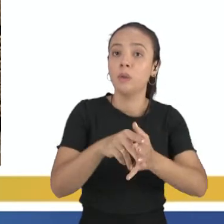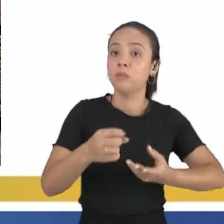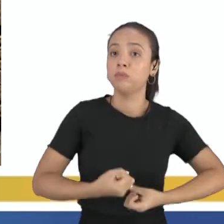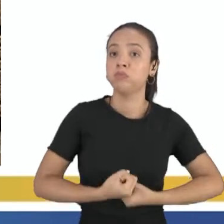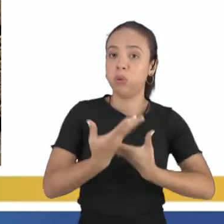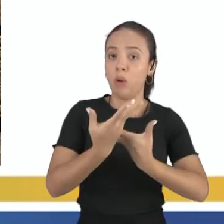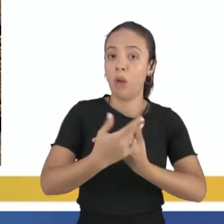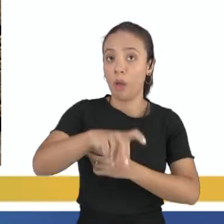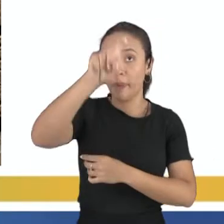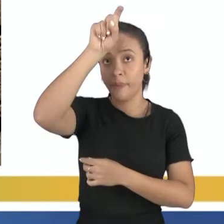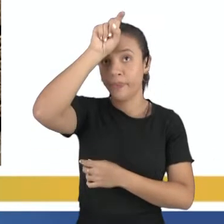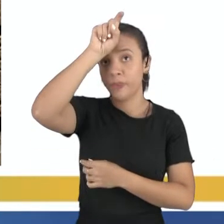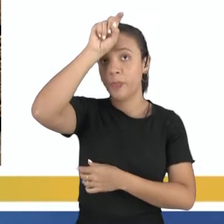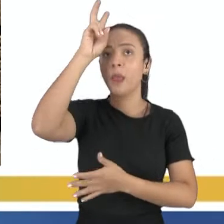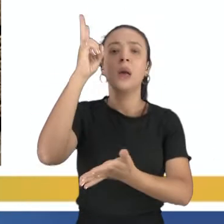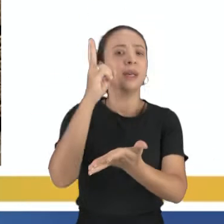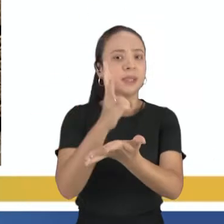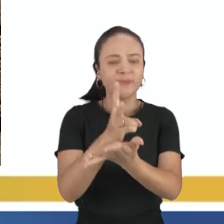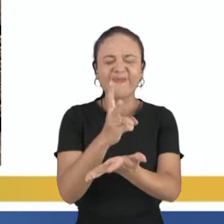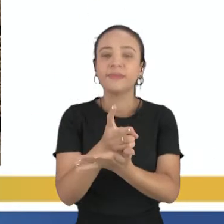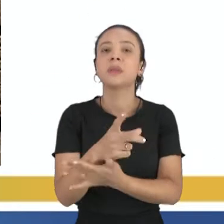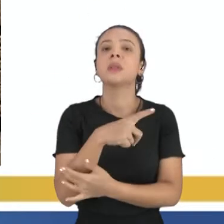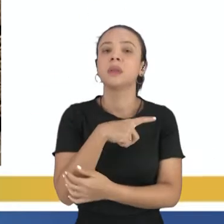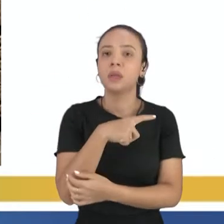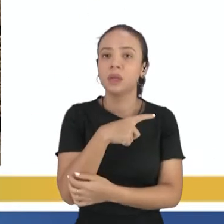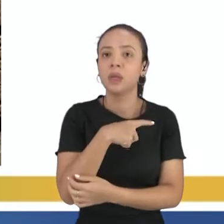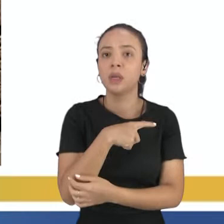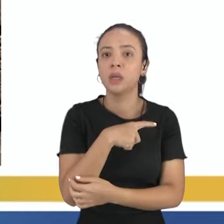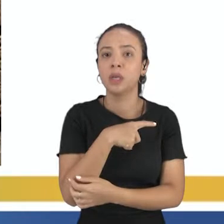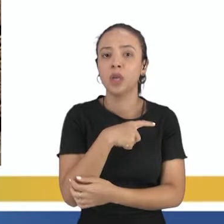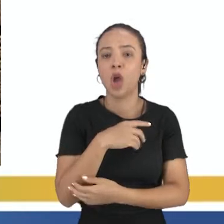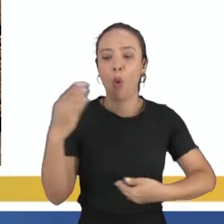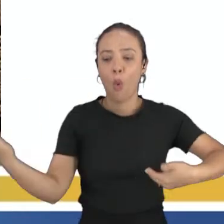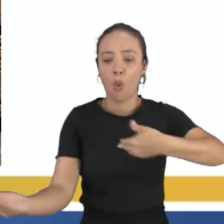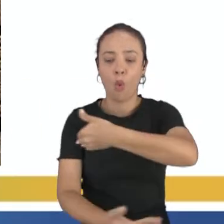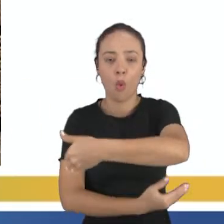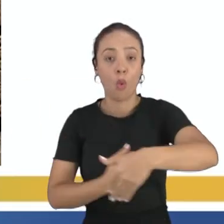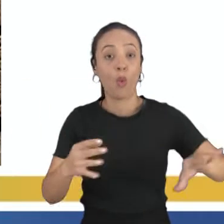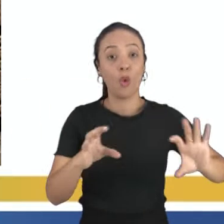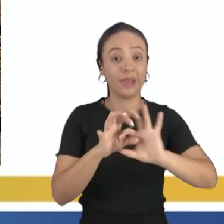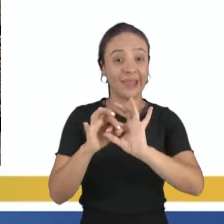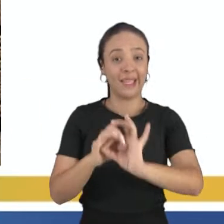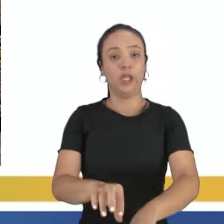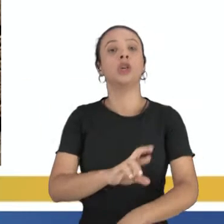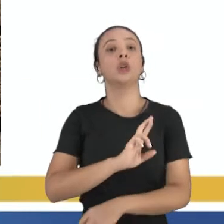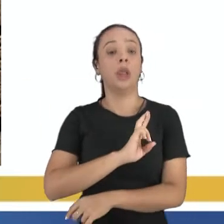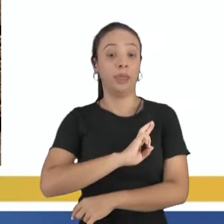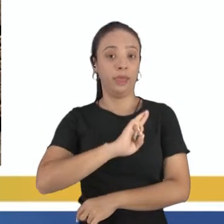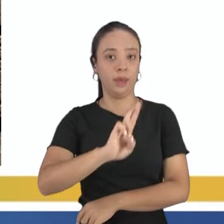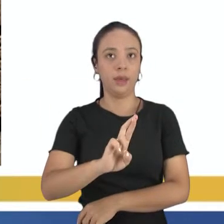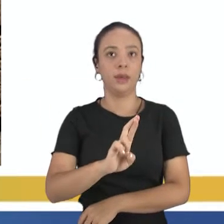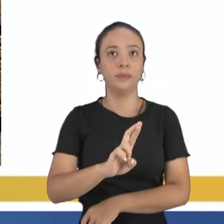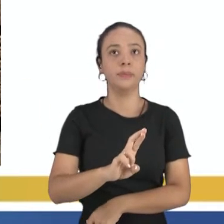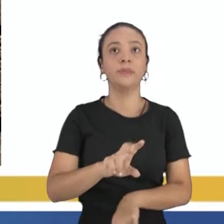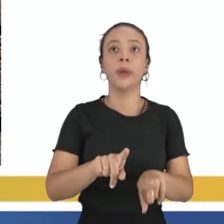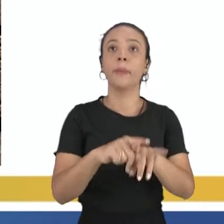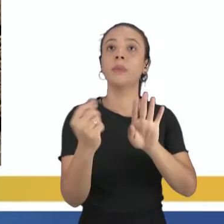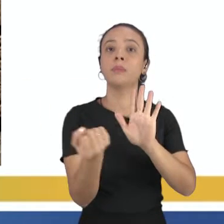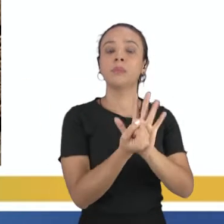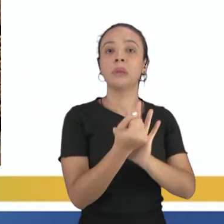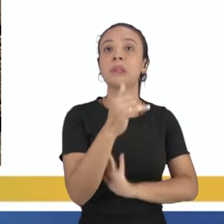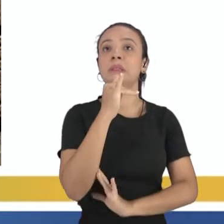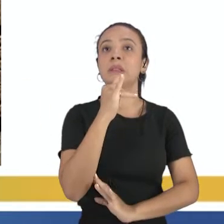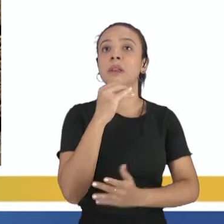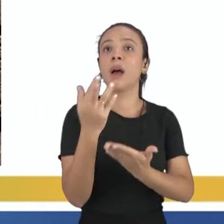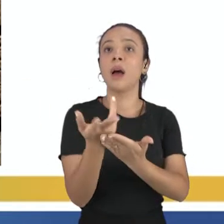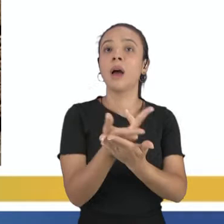expressivas egípcias passavam sempre pela espiritualidade e a simbologia. Uma dessas vertentes foi a